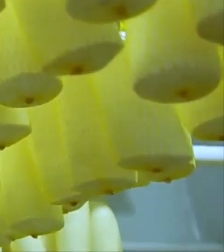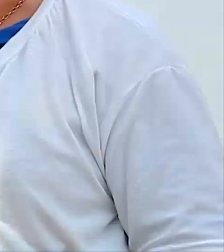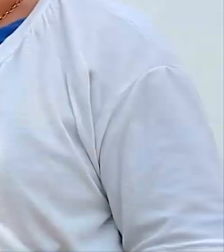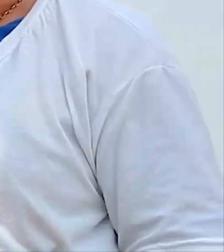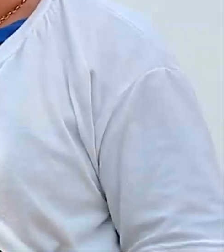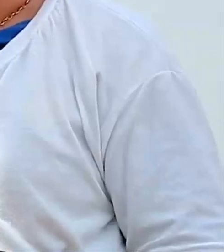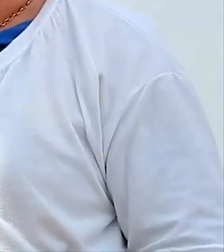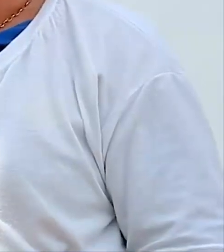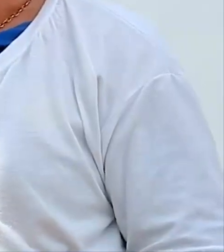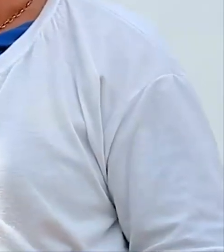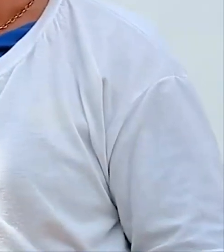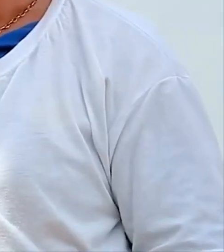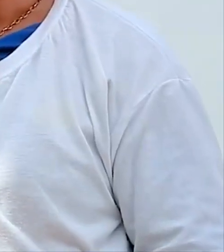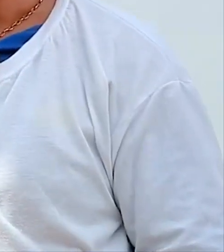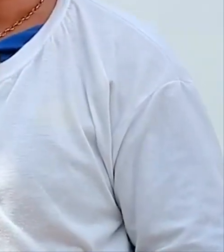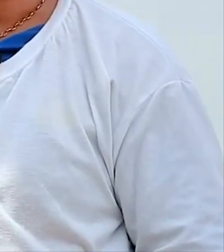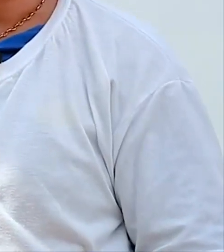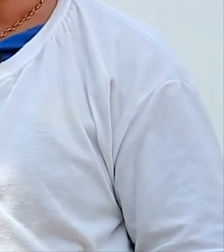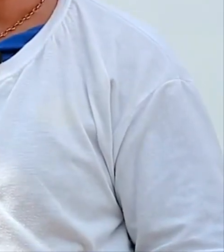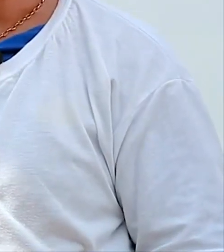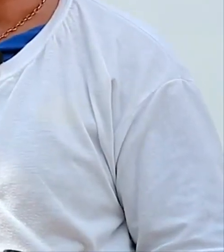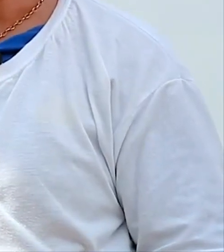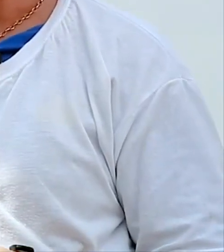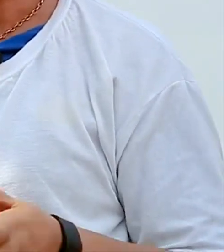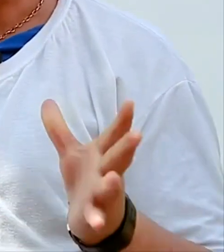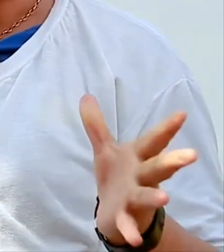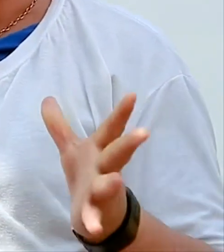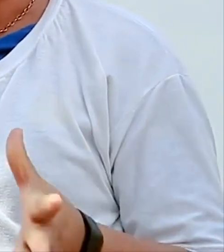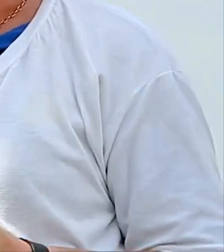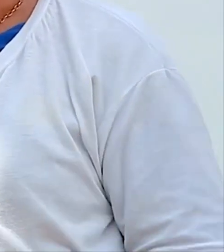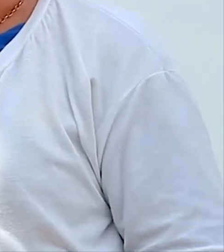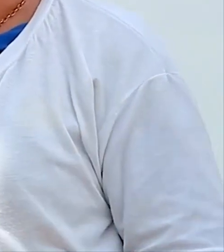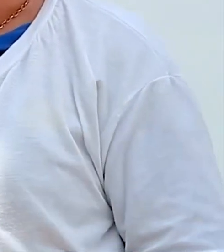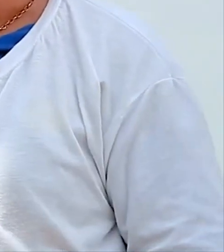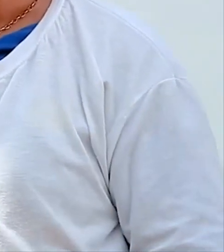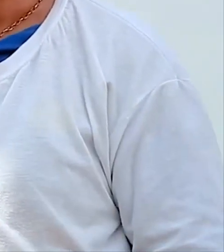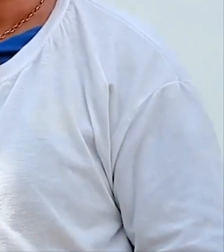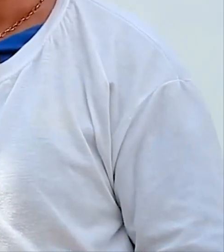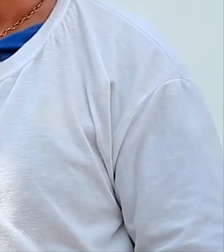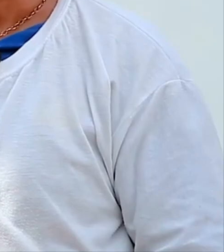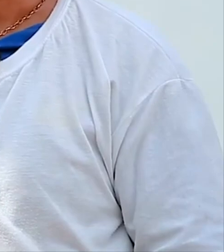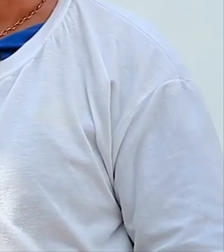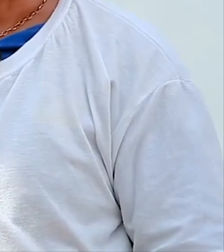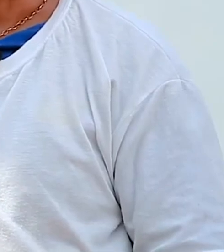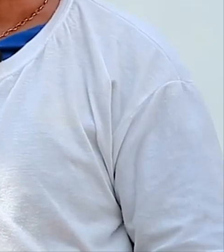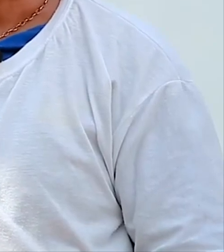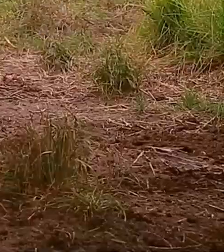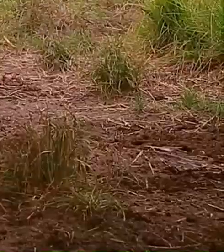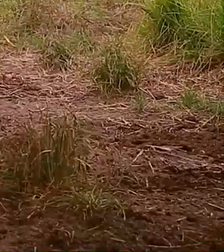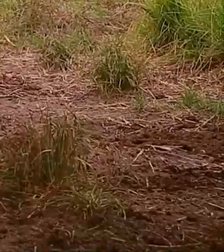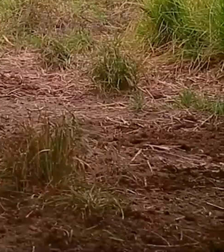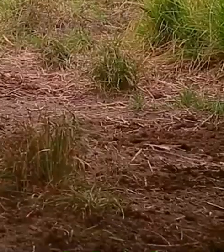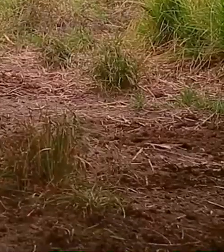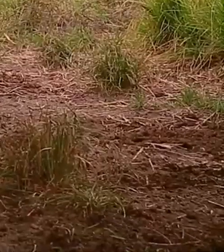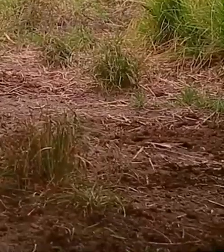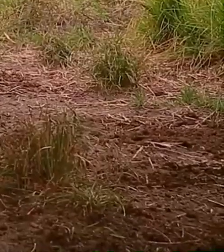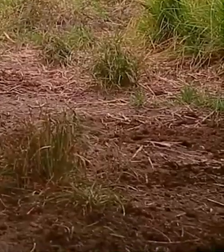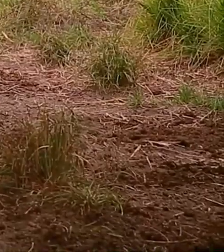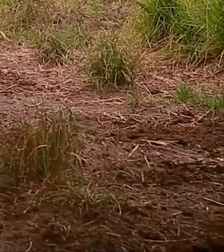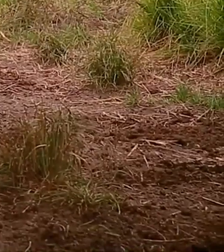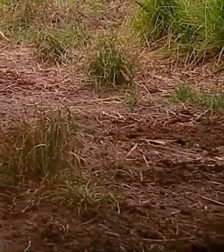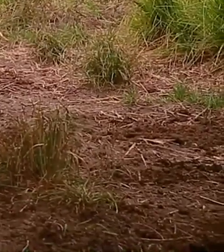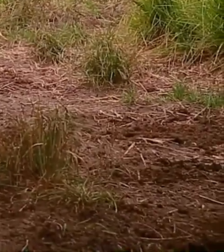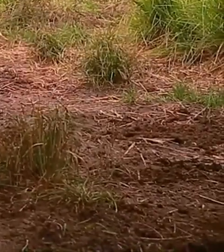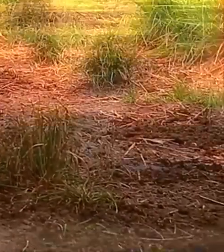jeito que eles querem, que eles cortam, né? A gente vende já a barra de 4 quilos para eles.